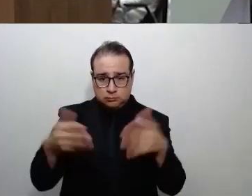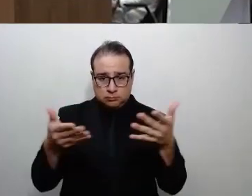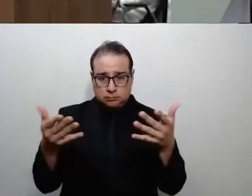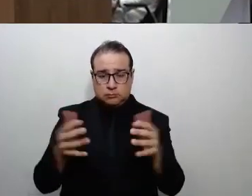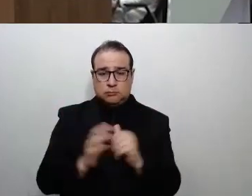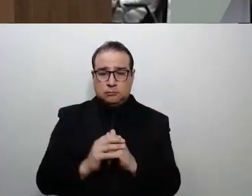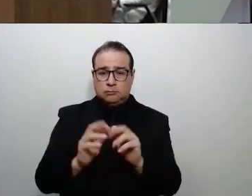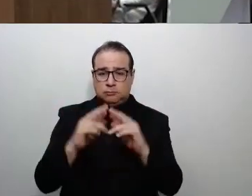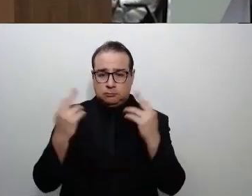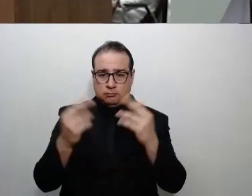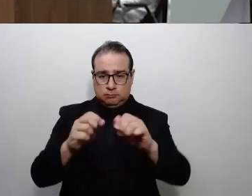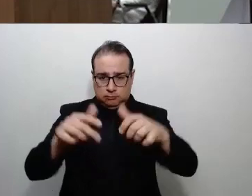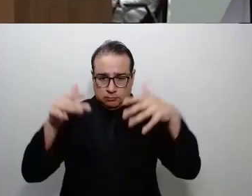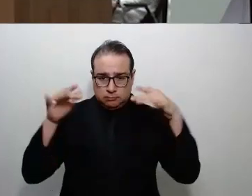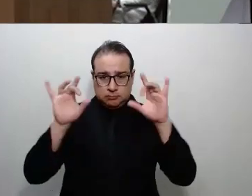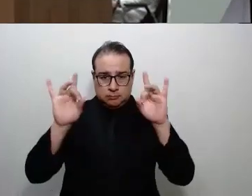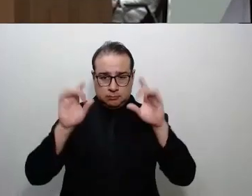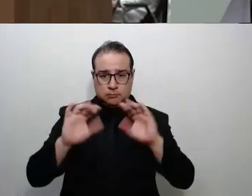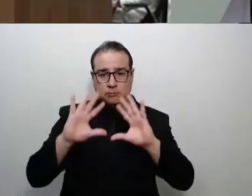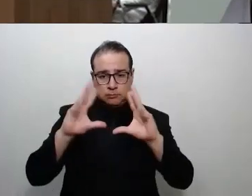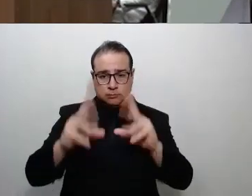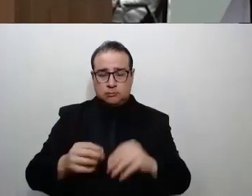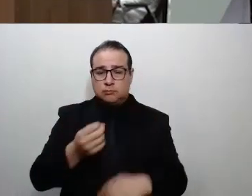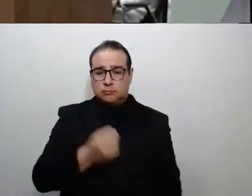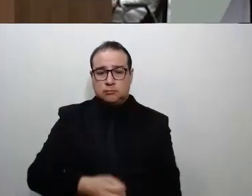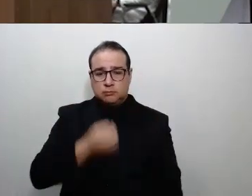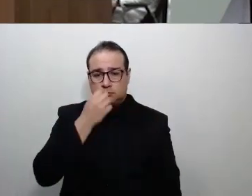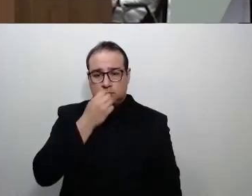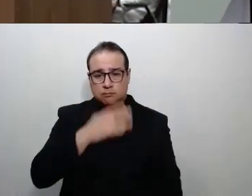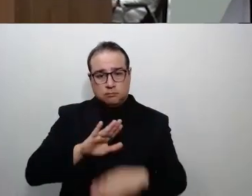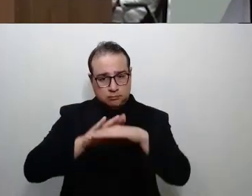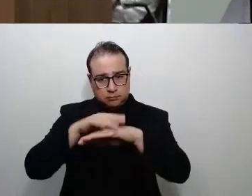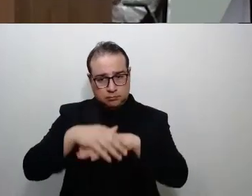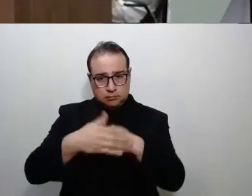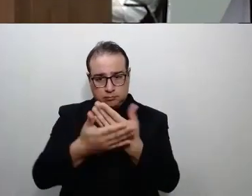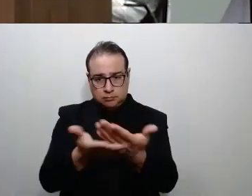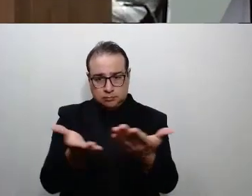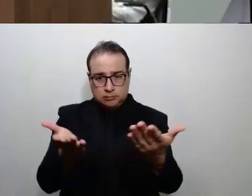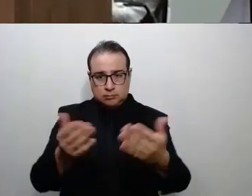esta cerimônia Tenham todos uma excelente noite